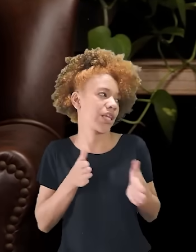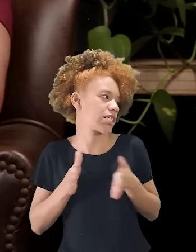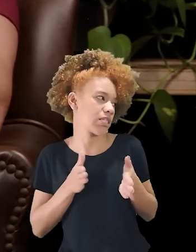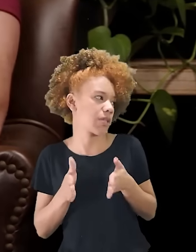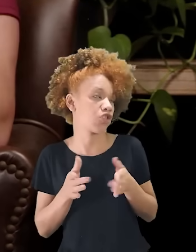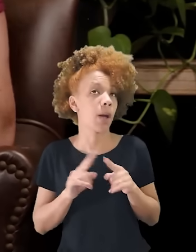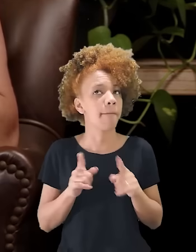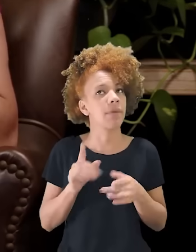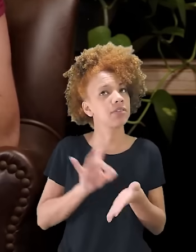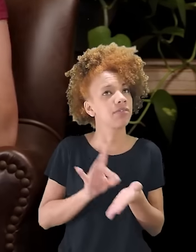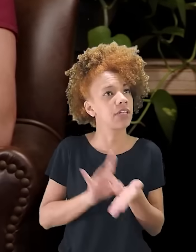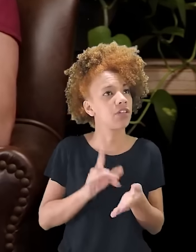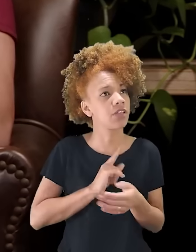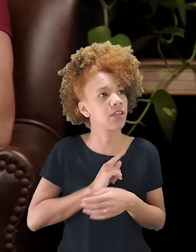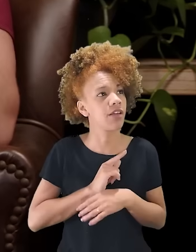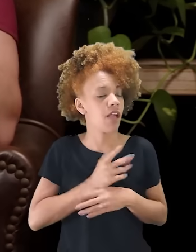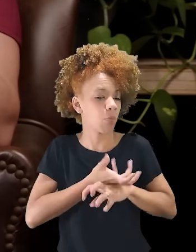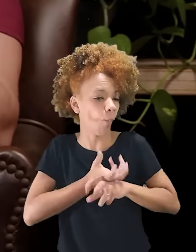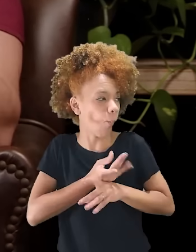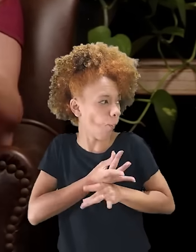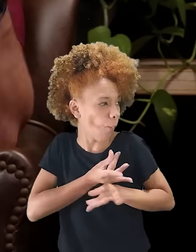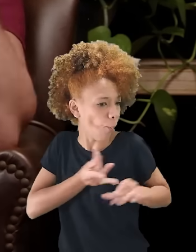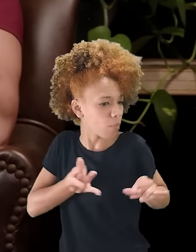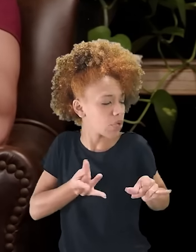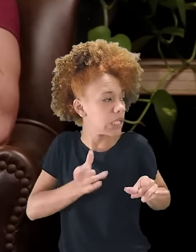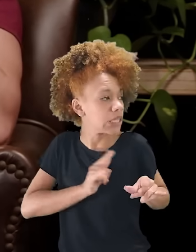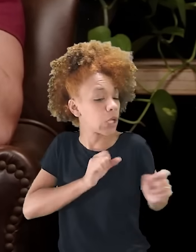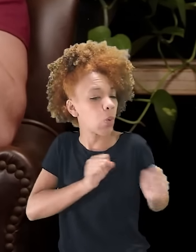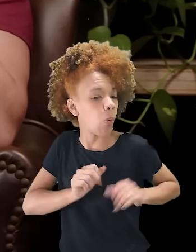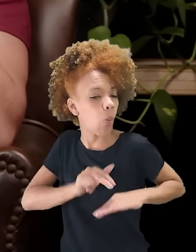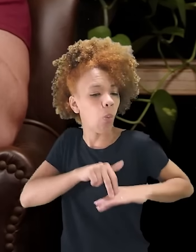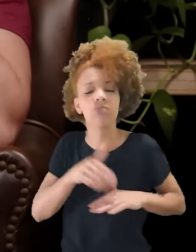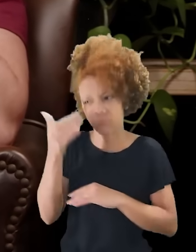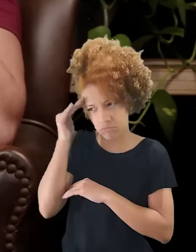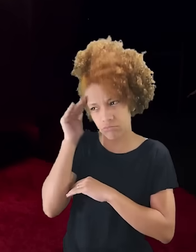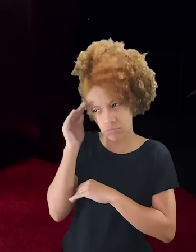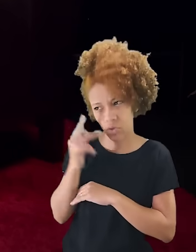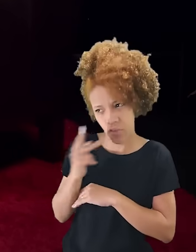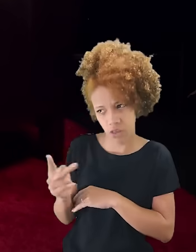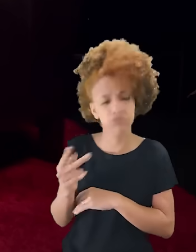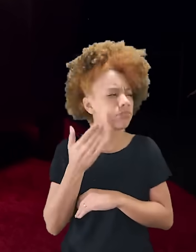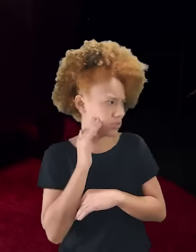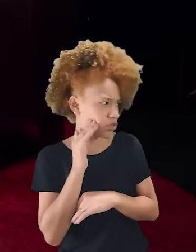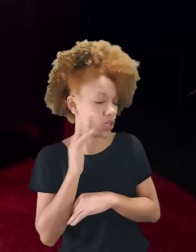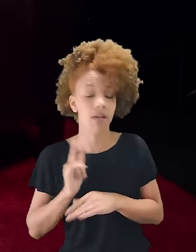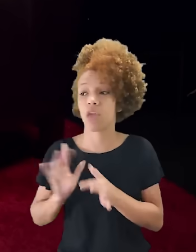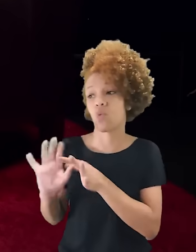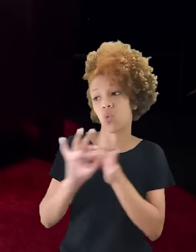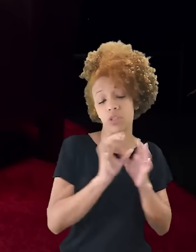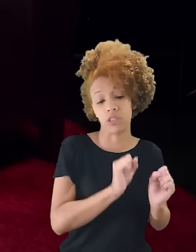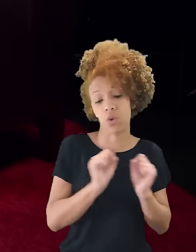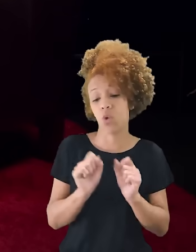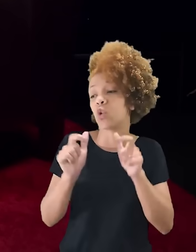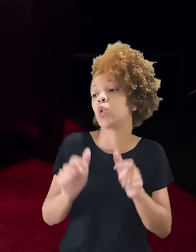você na verdade mexe com a escassez e a escassez ela tem a ver com poder entendi onde tá isso você entendeu o que que eu falei entendi entend tem a ver com